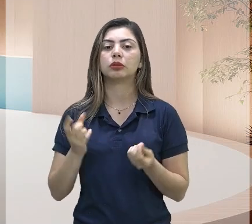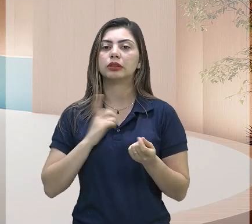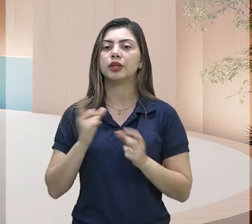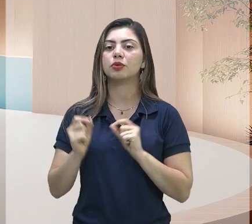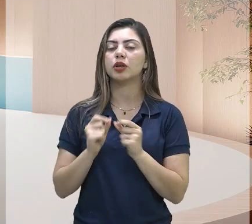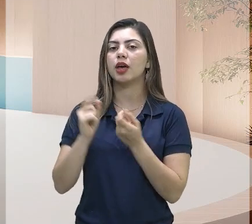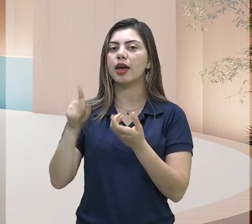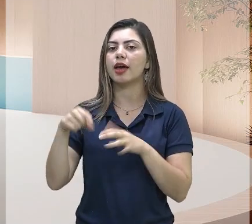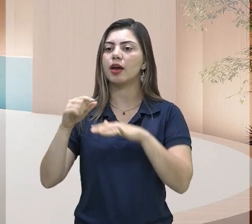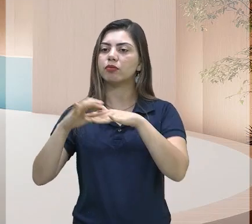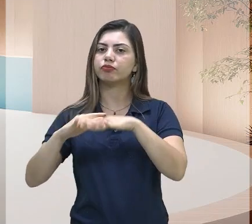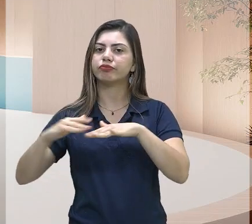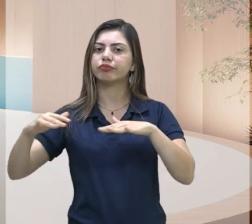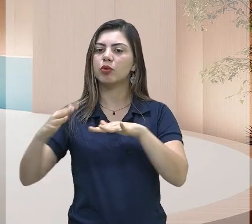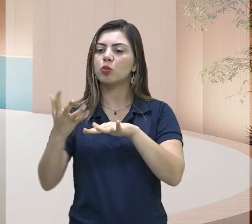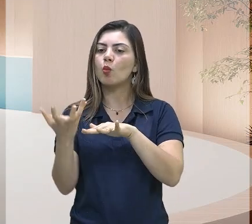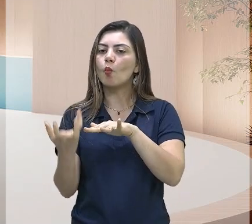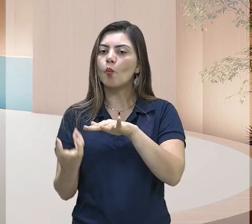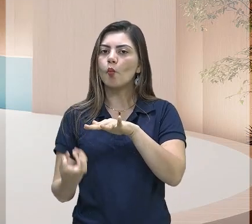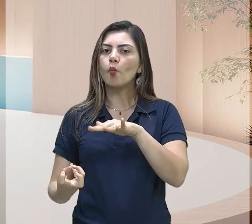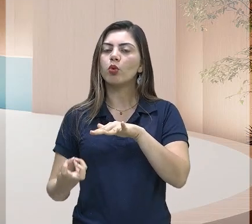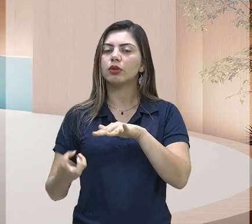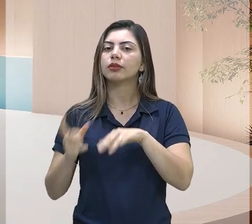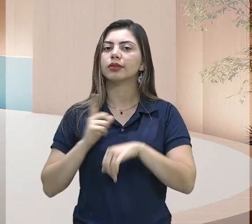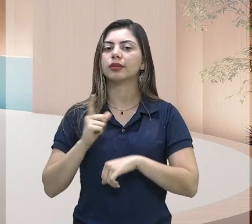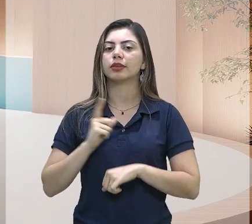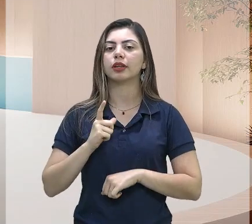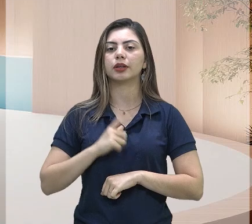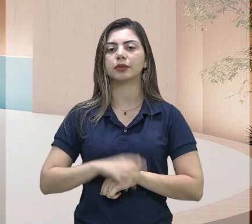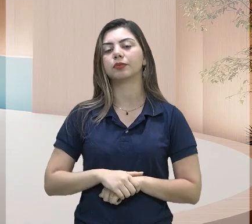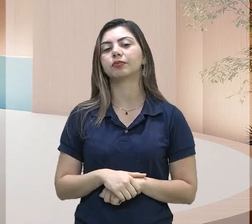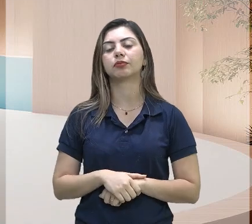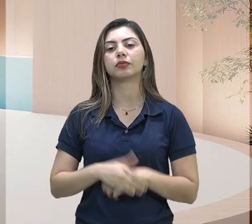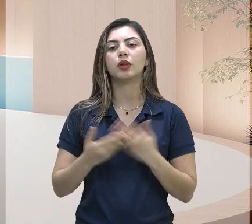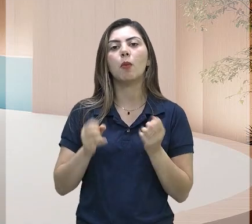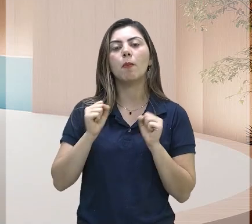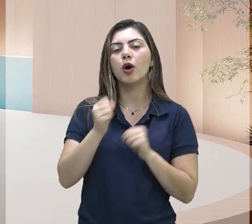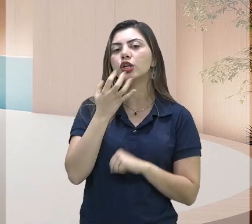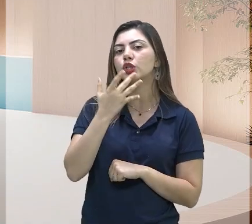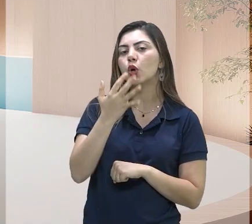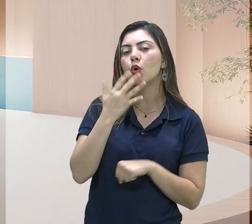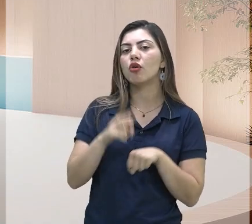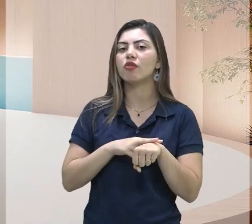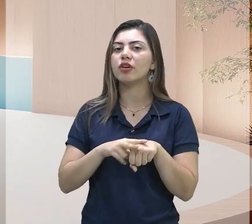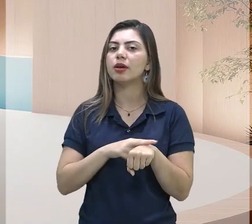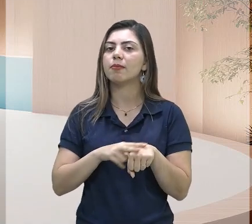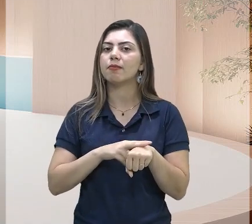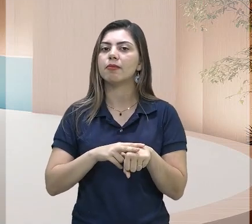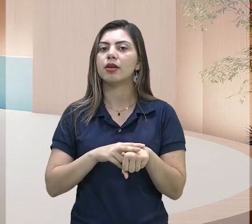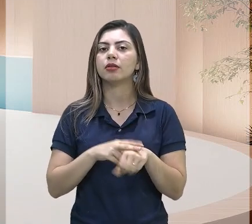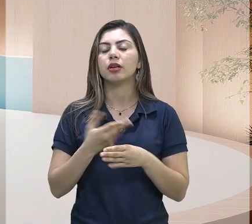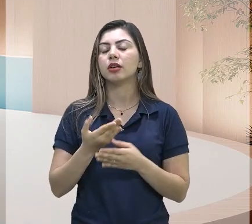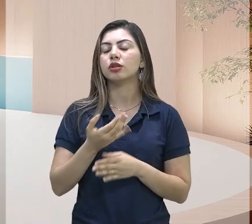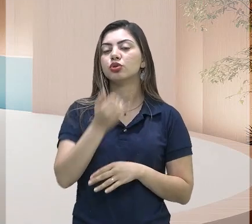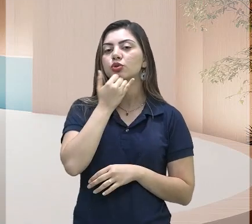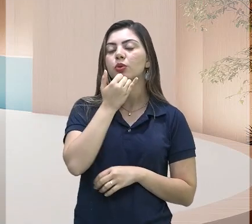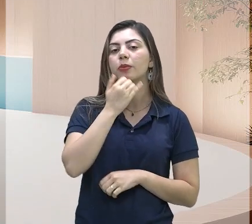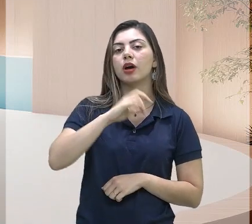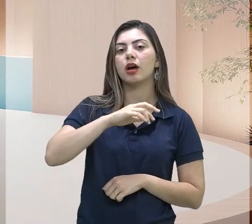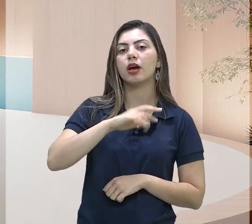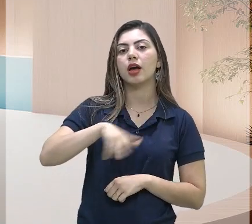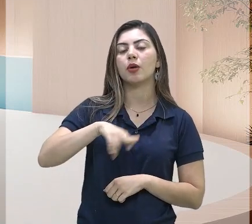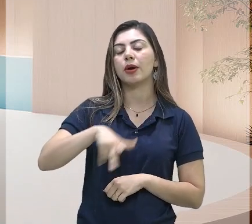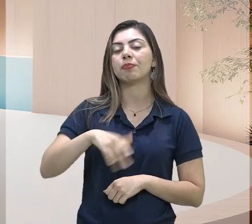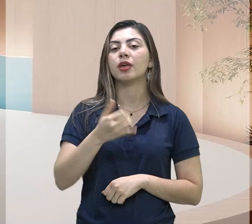com horizonte B textural, certo? Ele pode ter cor vermelha, como a que está aparecendo aqui na nossa imagem, pode também